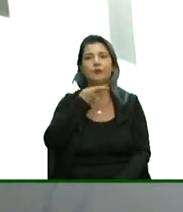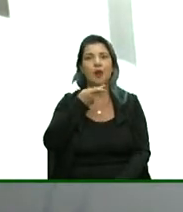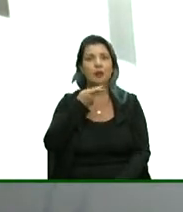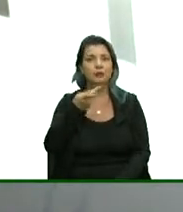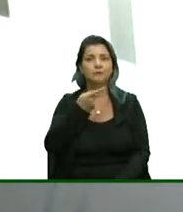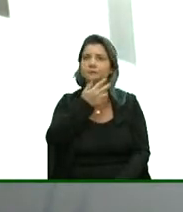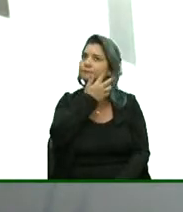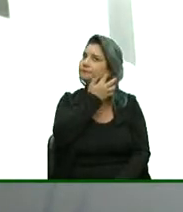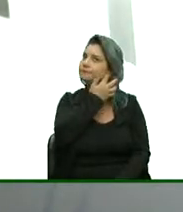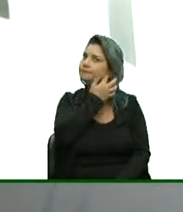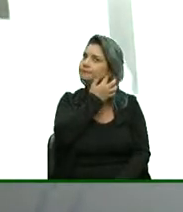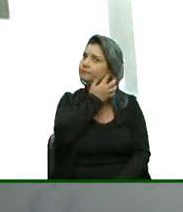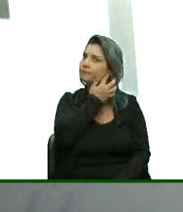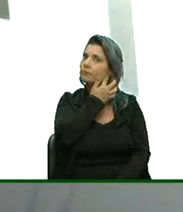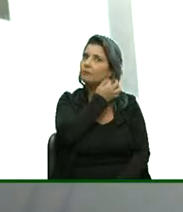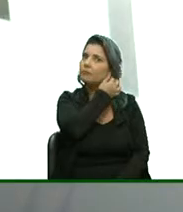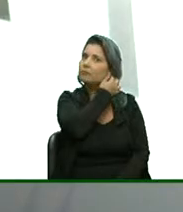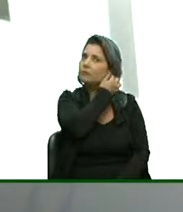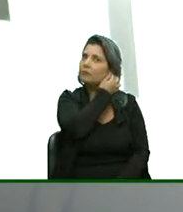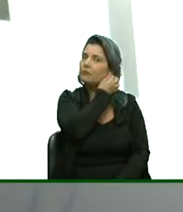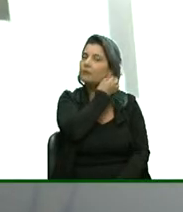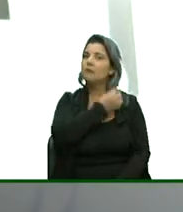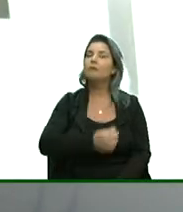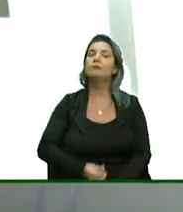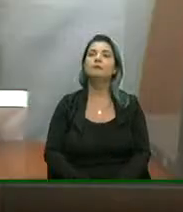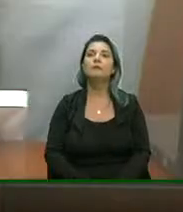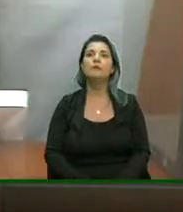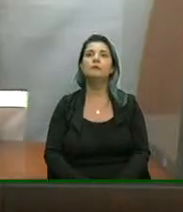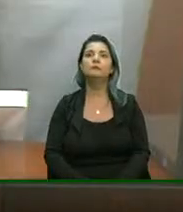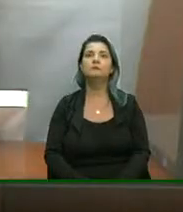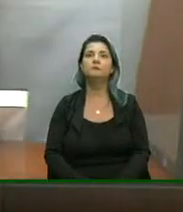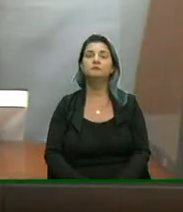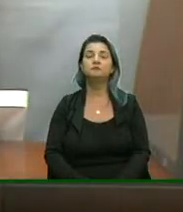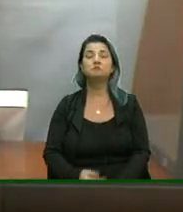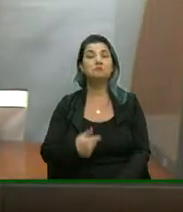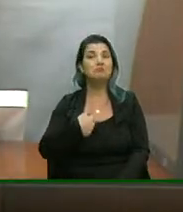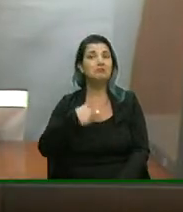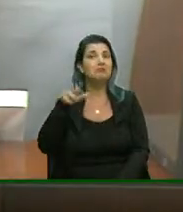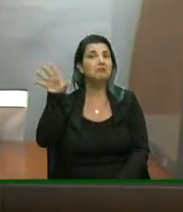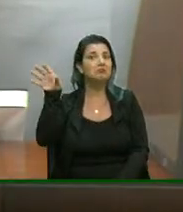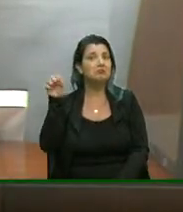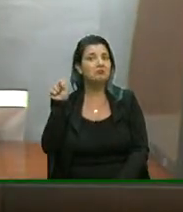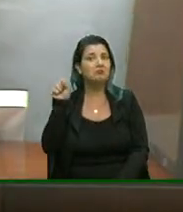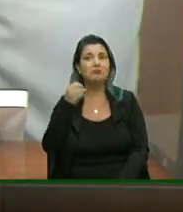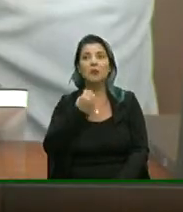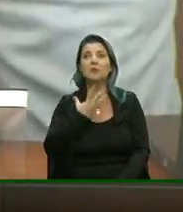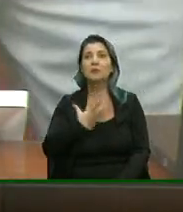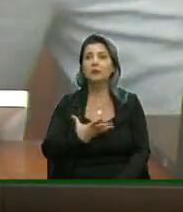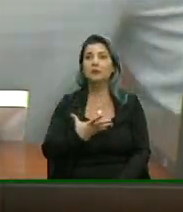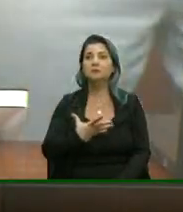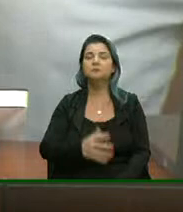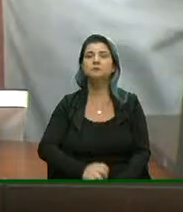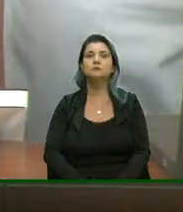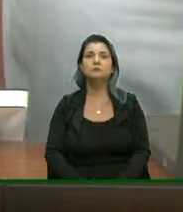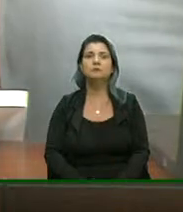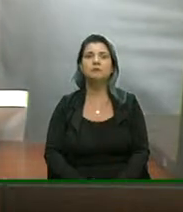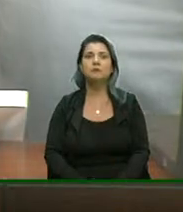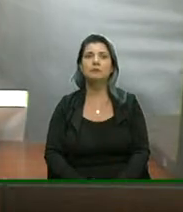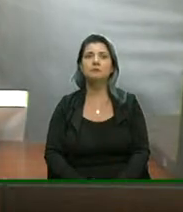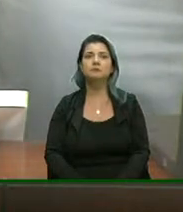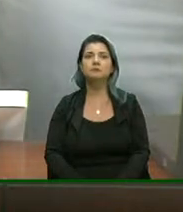Repete, parece que a gente está numa caverna. Eu estou ouvindo os senhores bem. Os senhores me ouvem com eco, é isso?